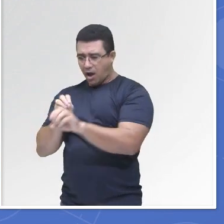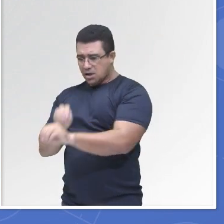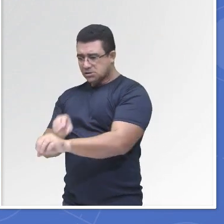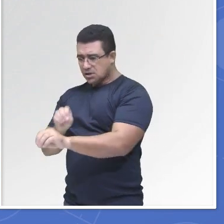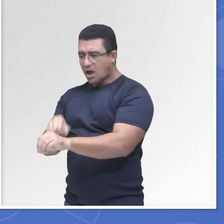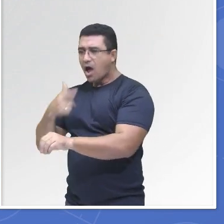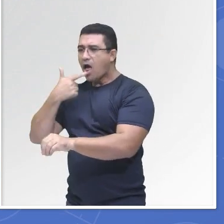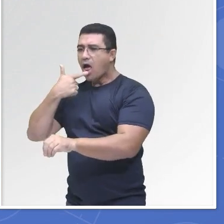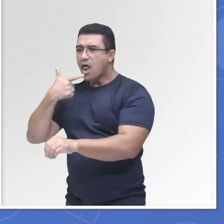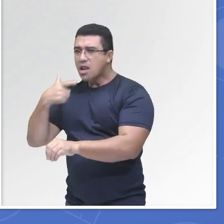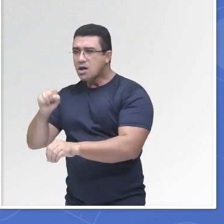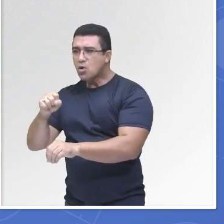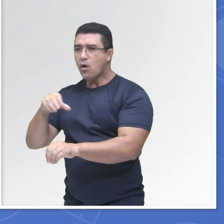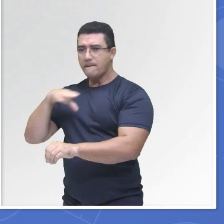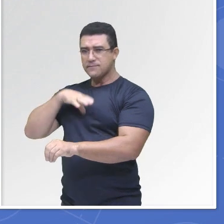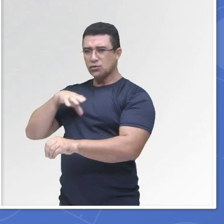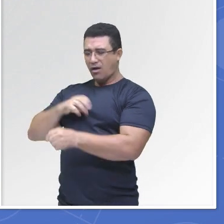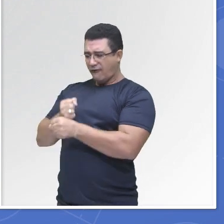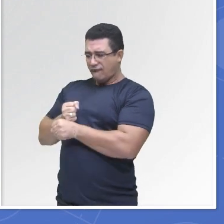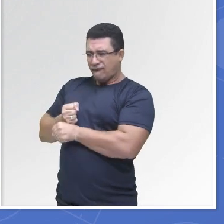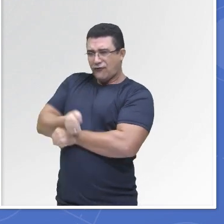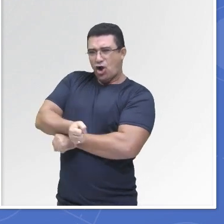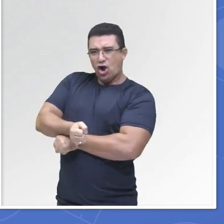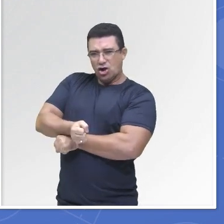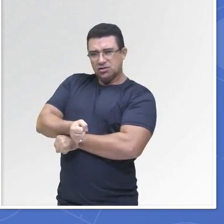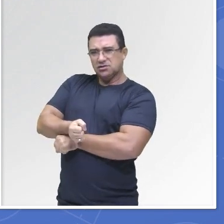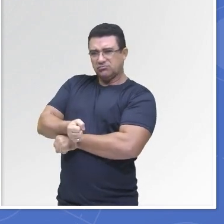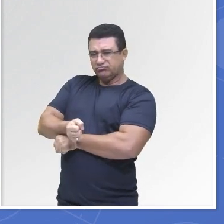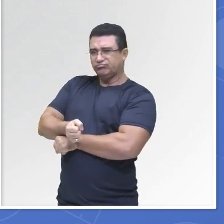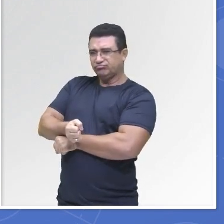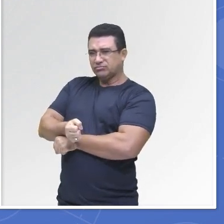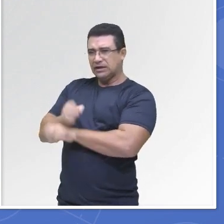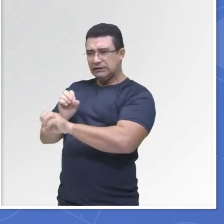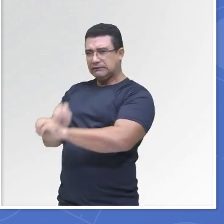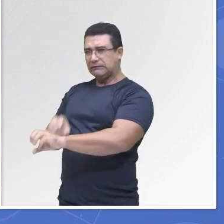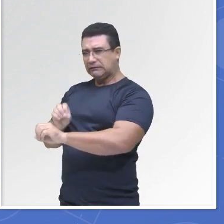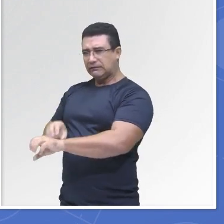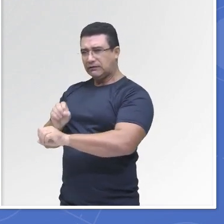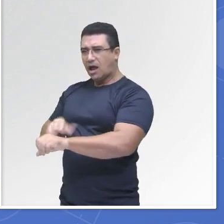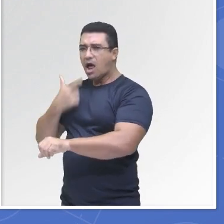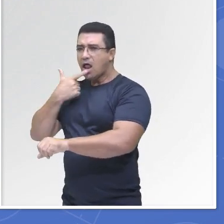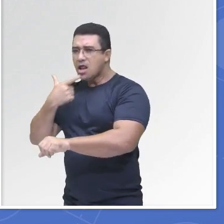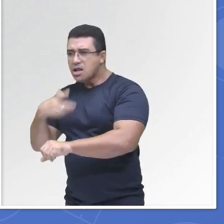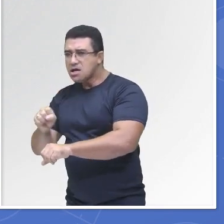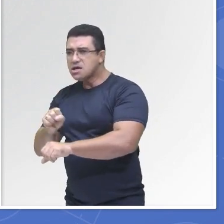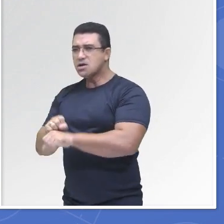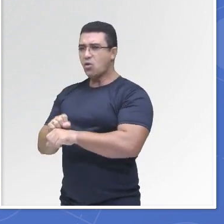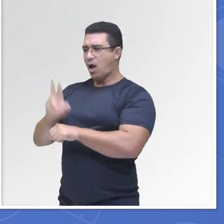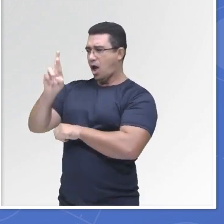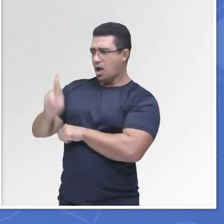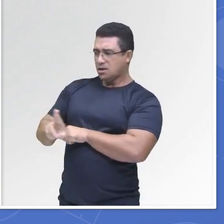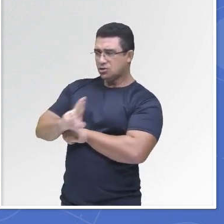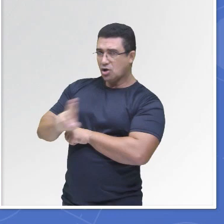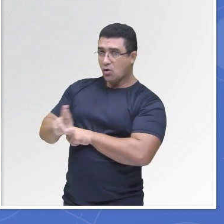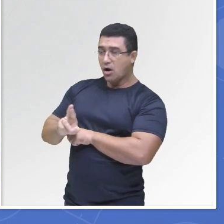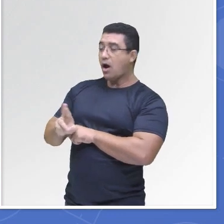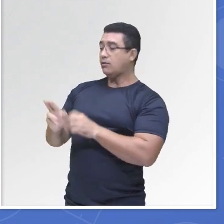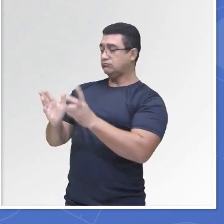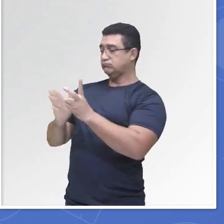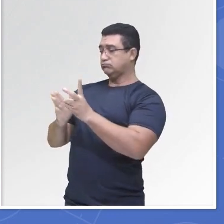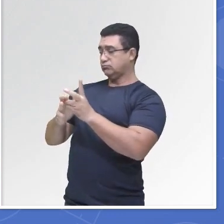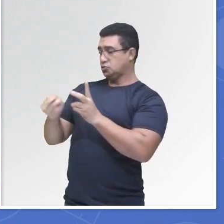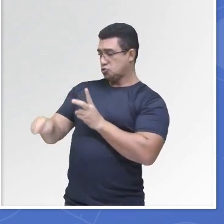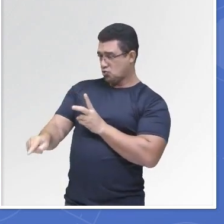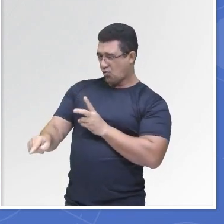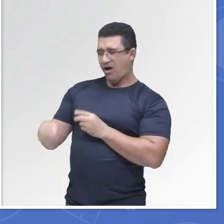né, meio que a força, uma nova religião. Então, os indígenas, basicamente, eles aprendiam que a sua forma de ver o mundo